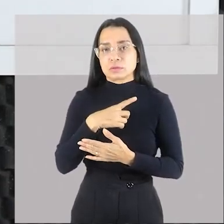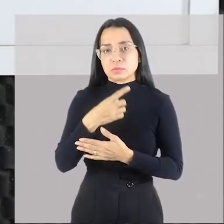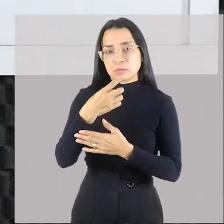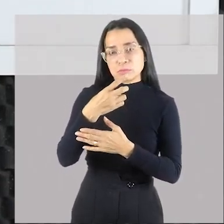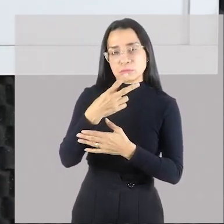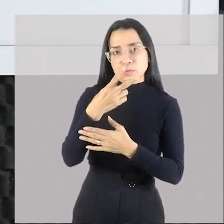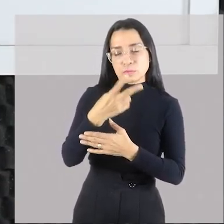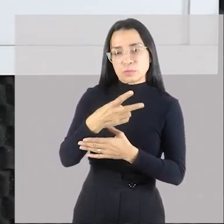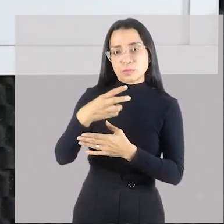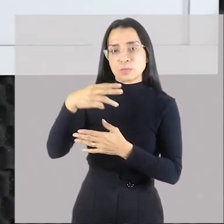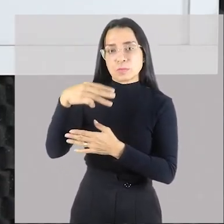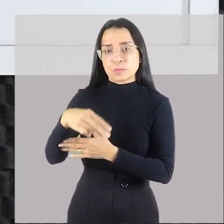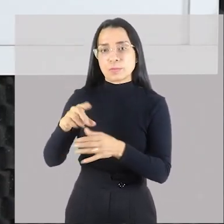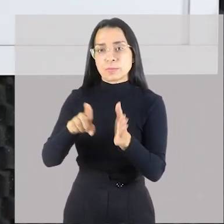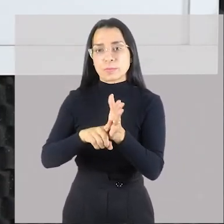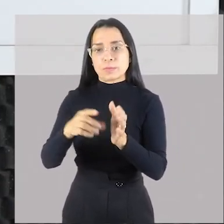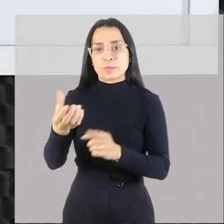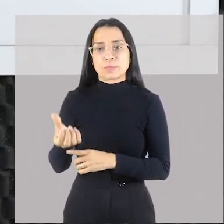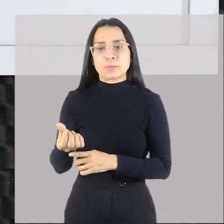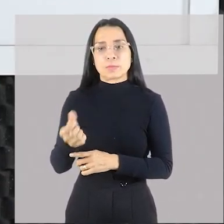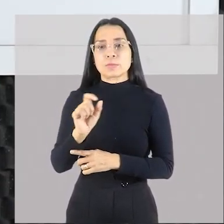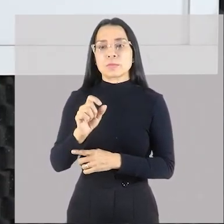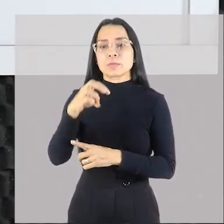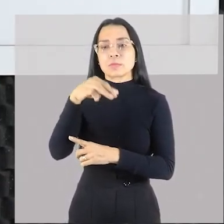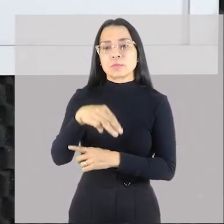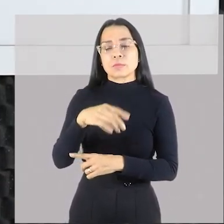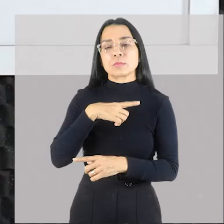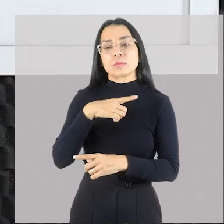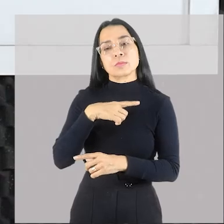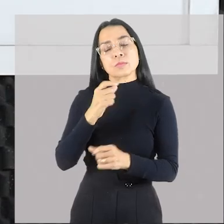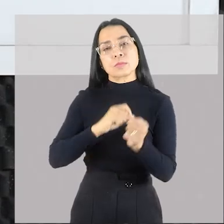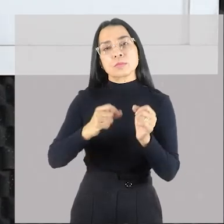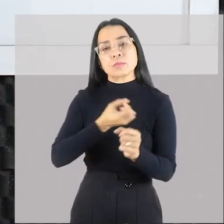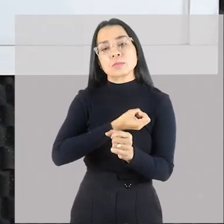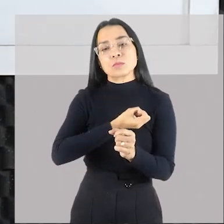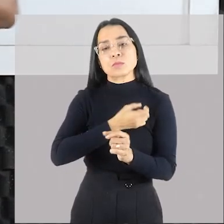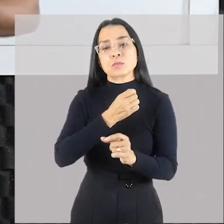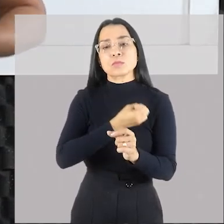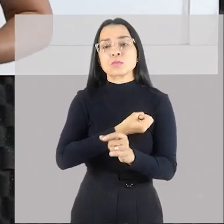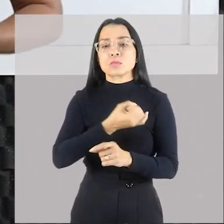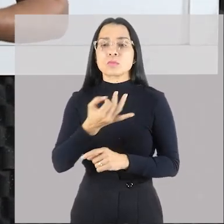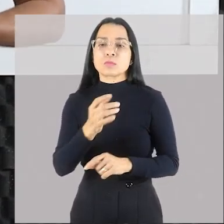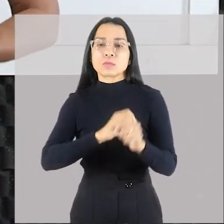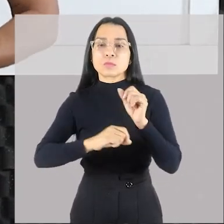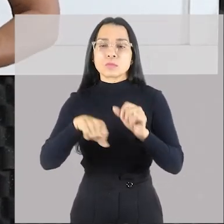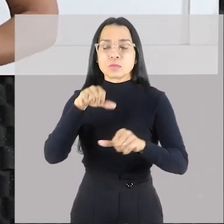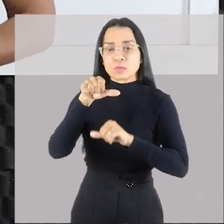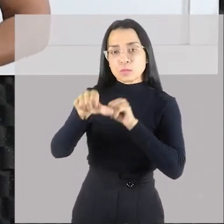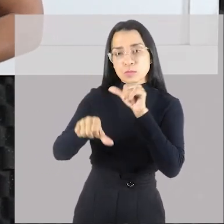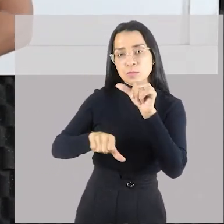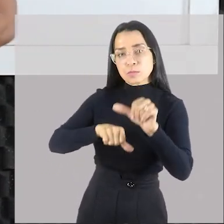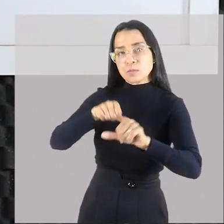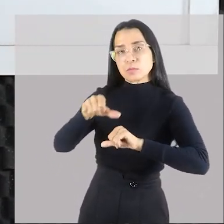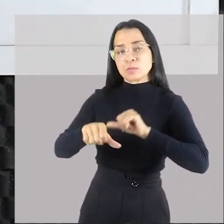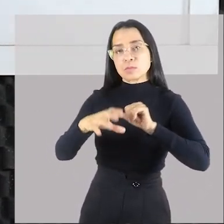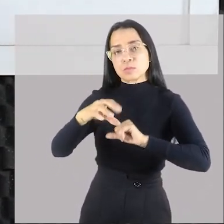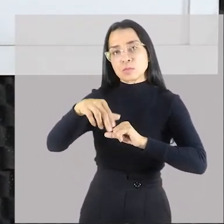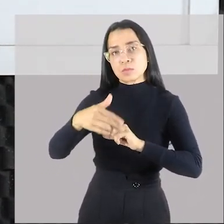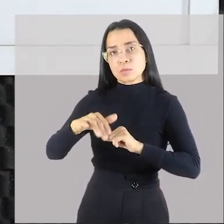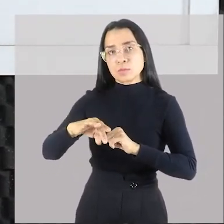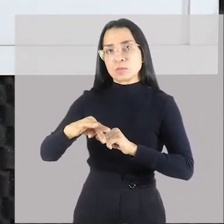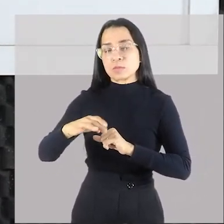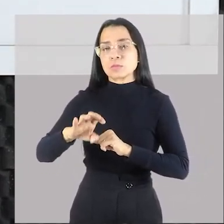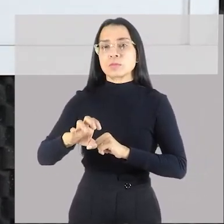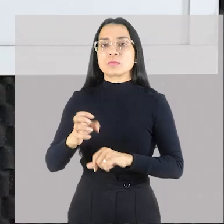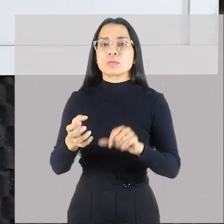acontece? Esse m aqui, ele tem que ser um valor que torna esse coeficiente a positivo. Então, para que eu